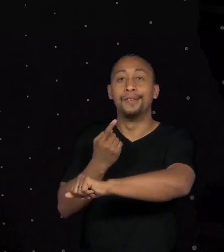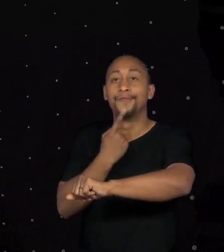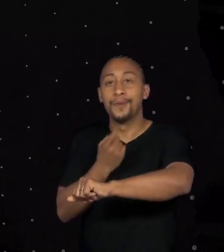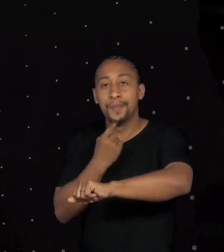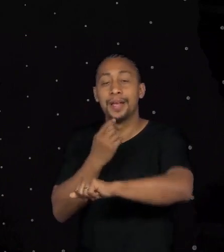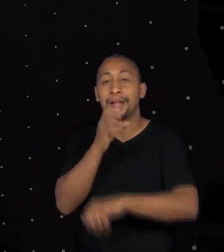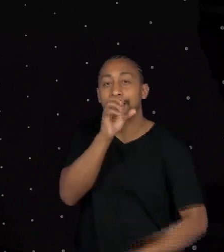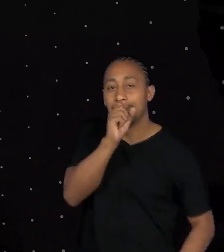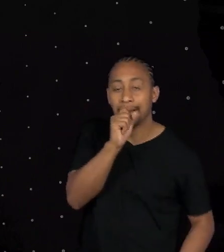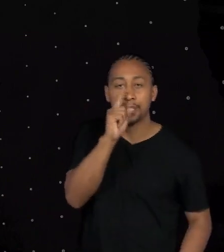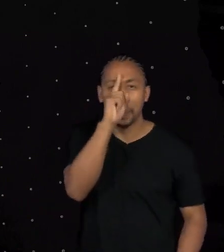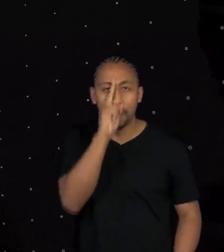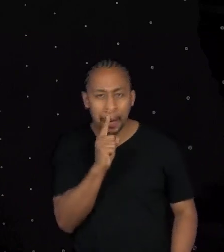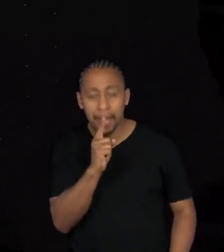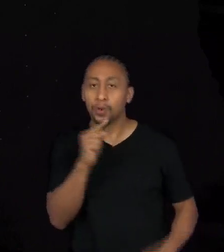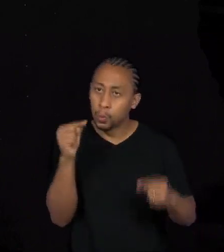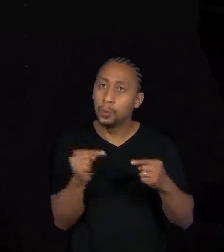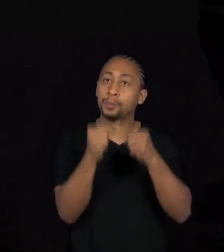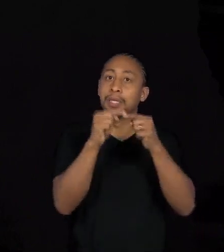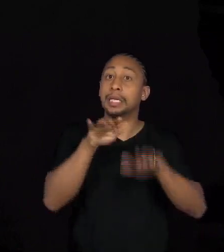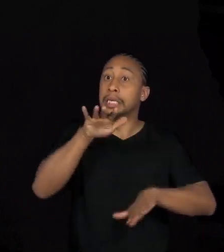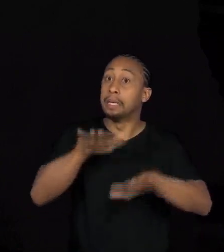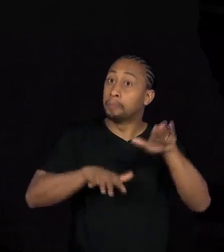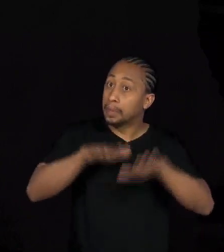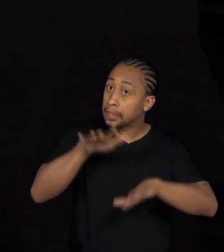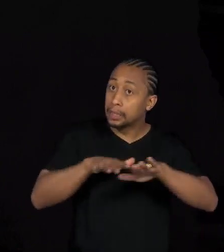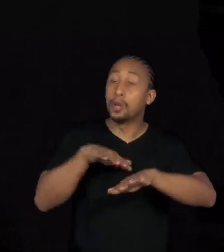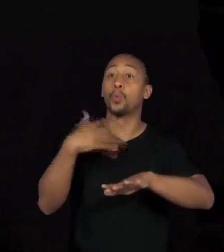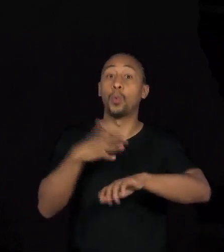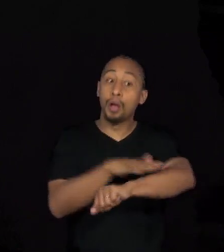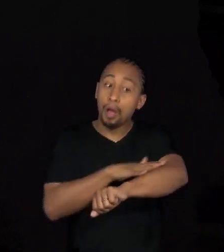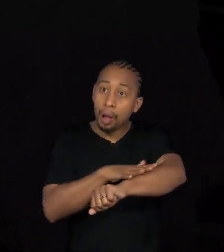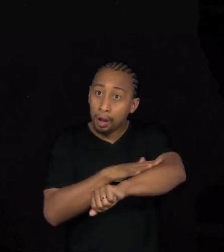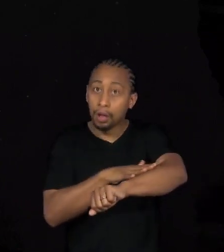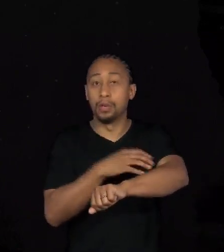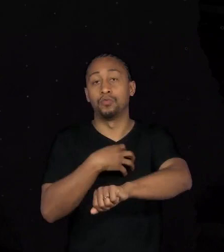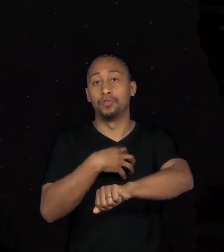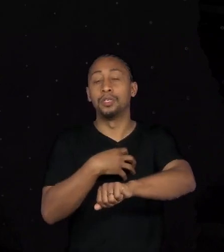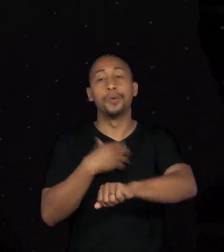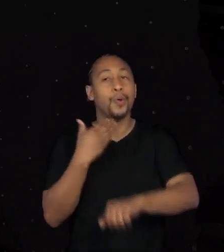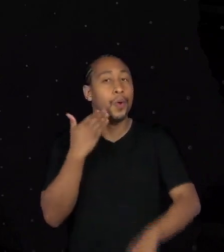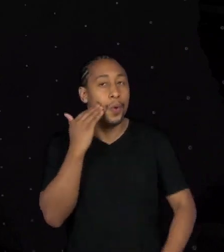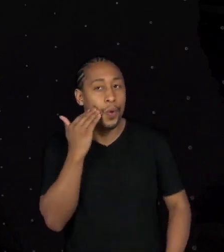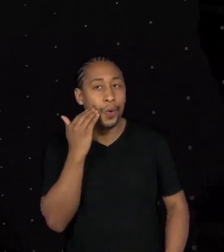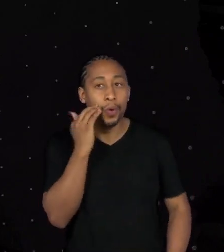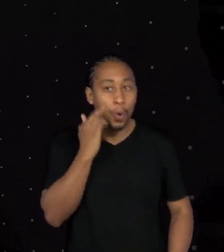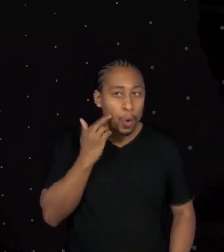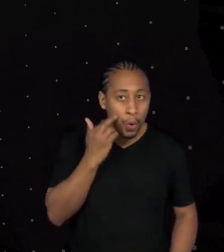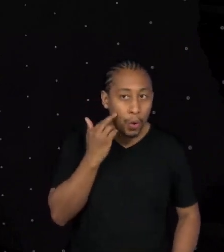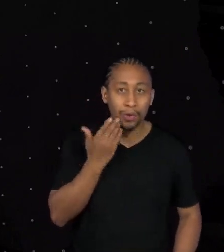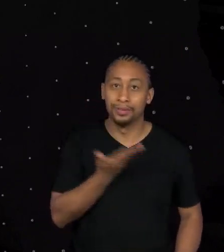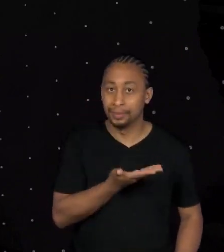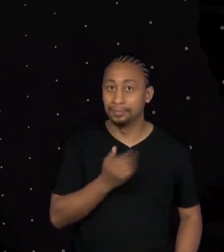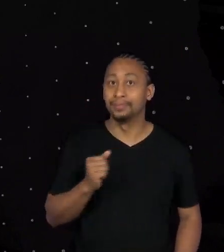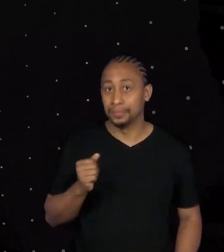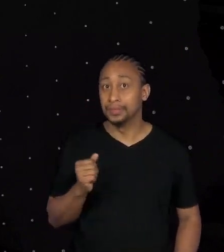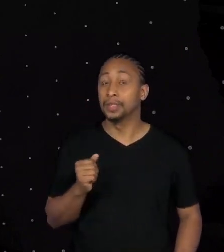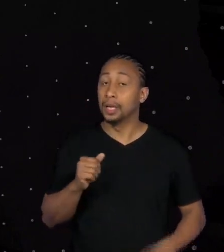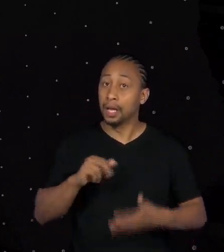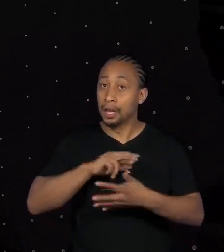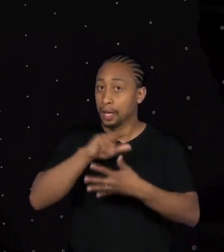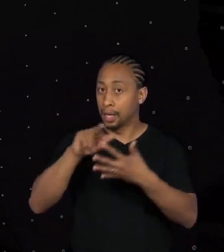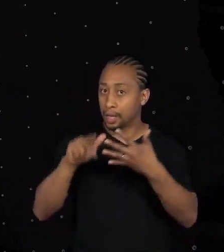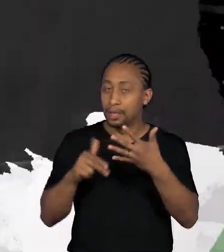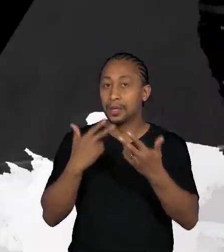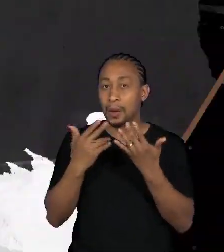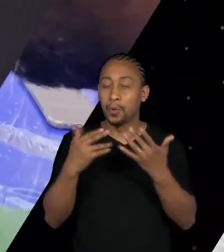laranja, o amarelo dependendo da sua tonalidade de pele, o rosa, entendeu? Essas cores, assim, elas